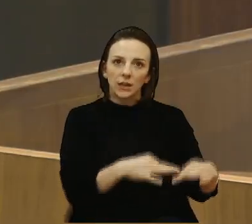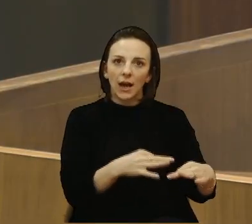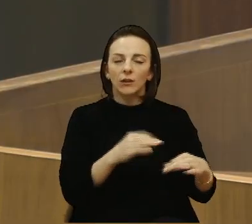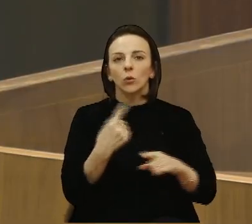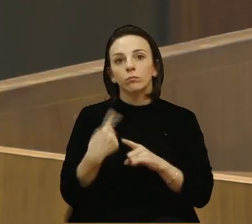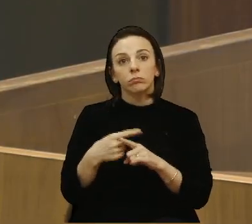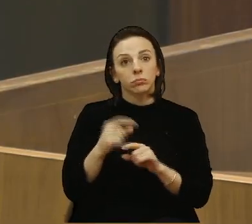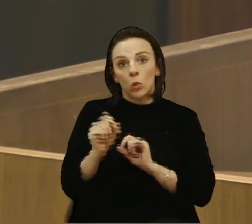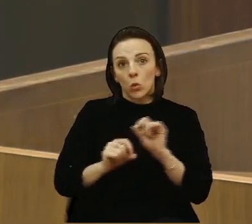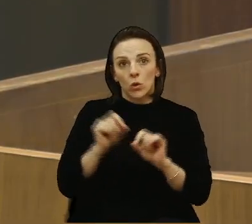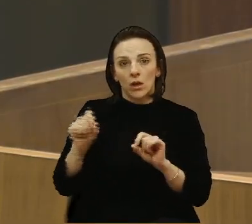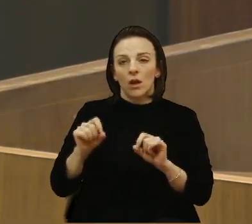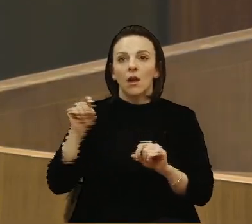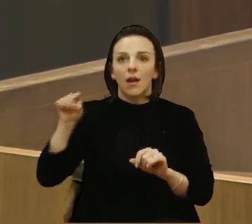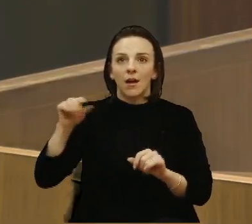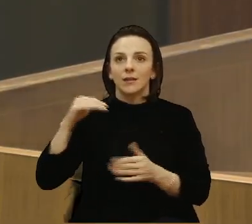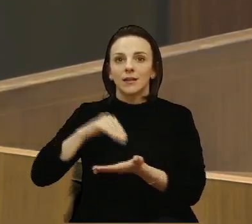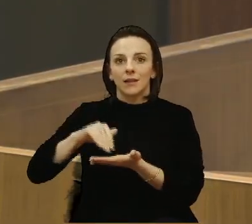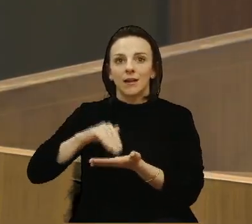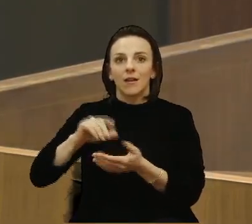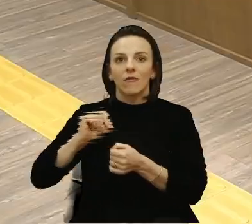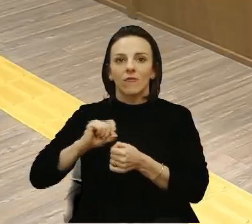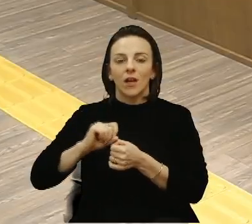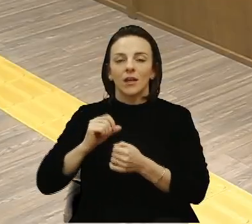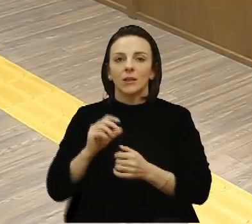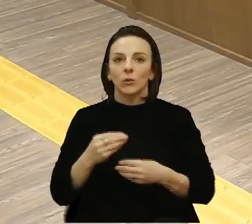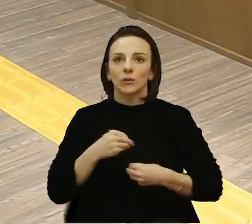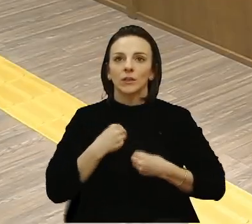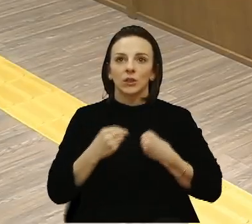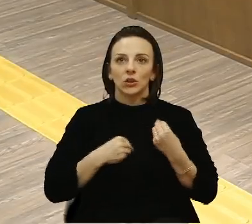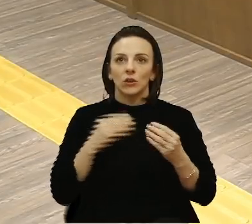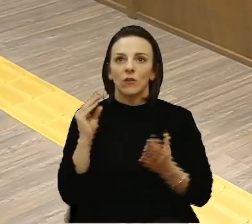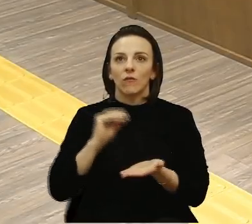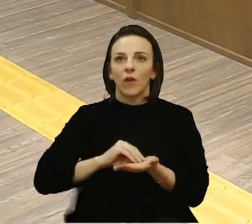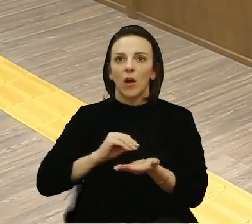Senti falta dos vereadores fazerem isso. Obrigada, senhor presidente. Obrigado, vereadora Andressa. Com 4 horas